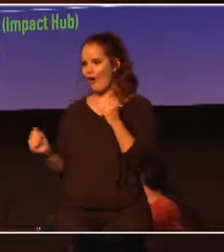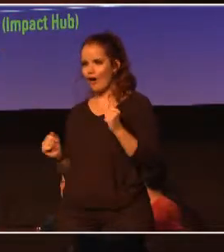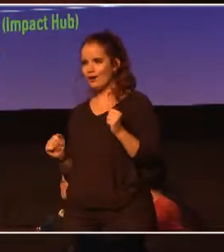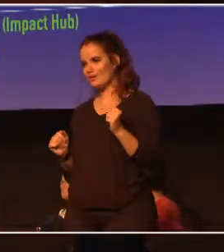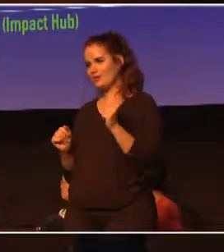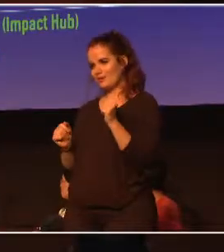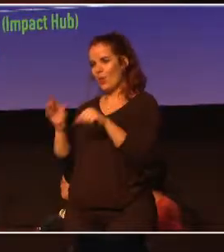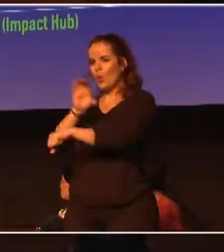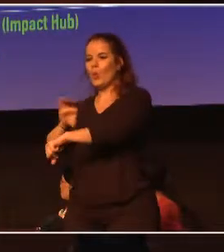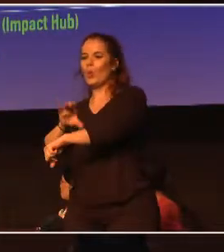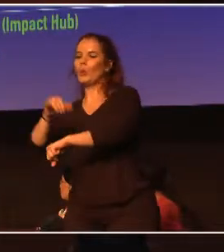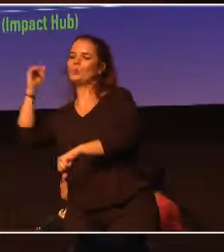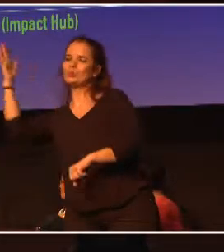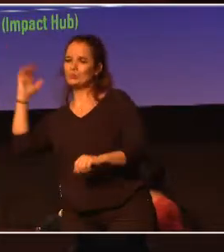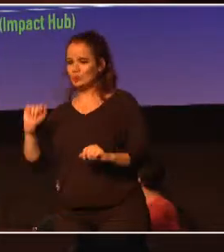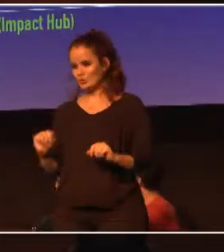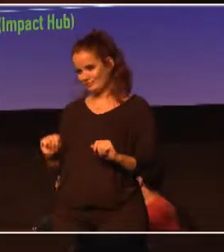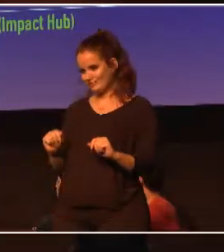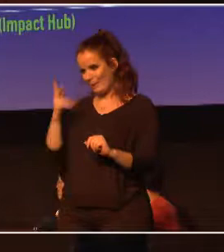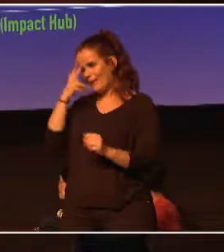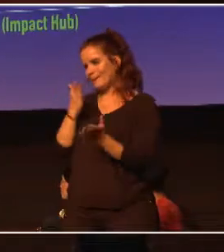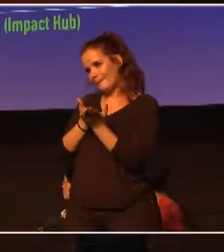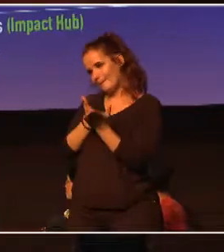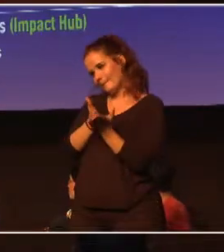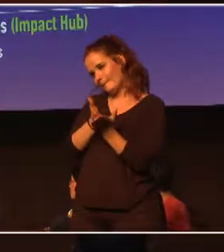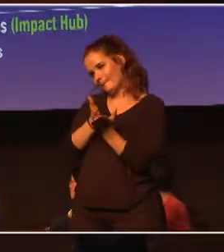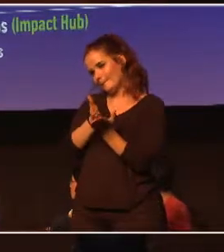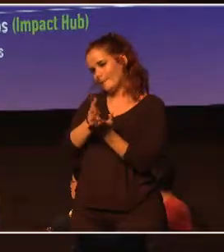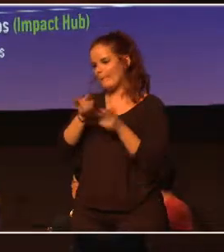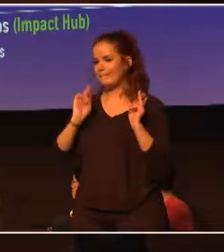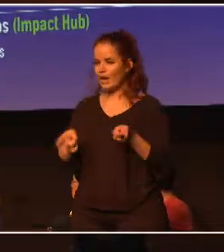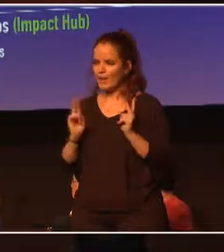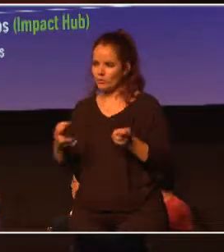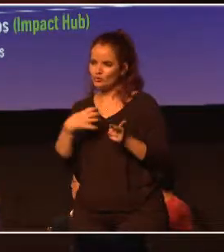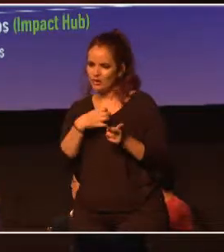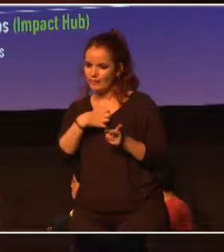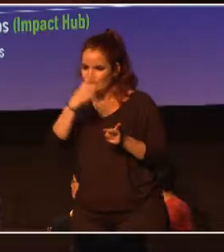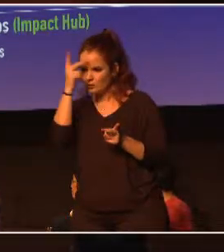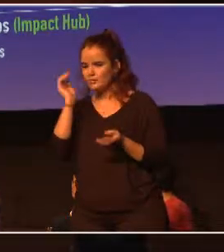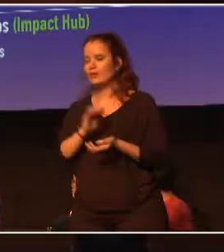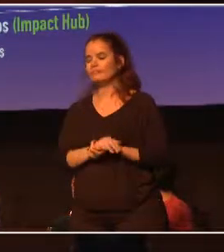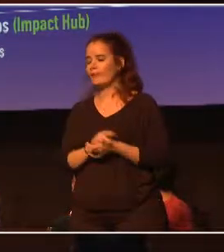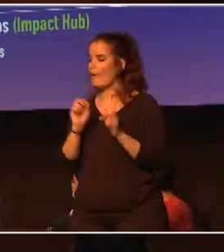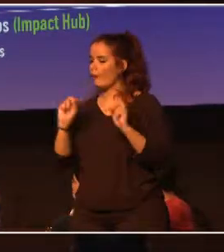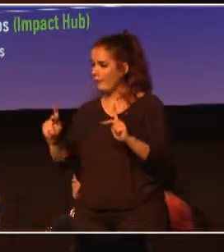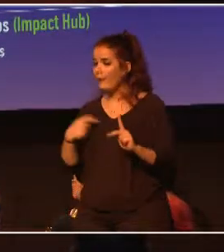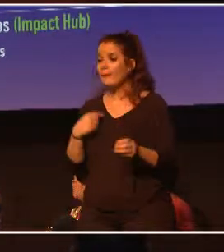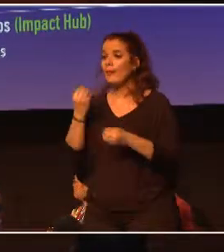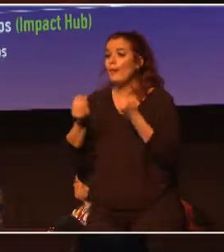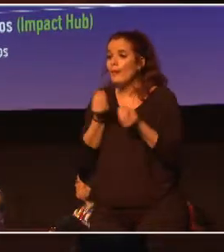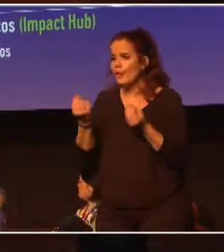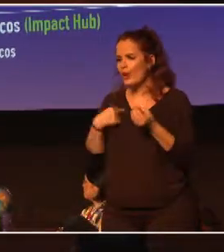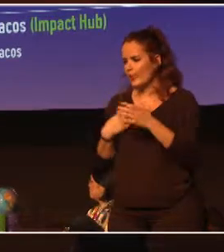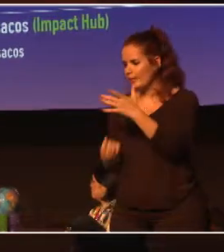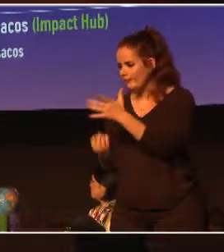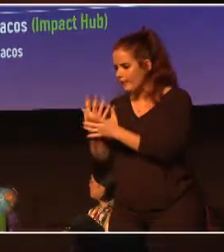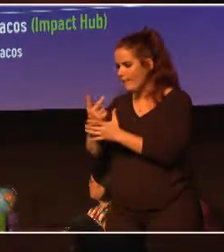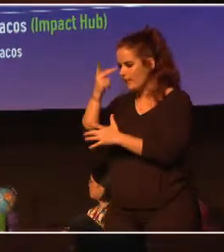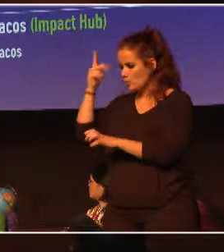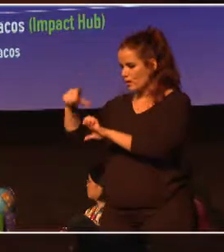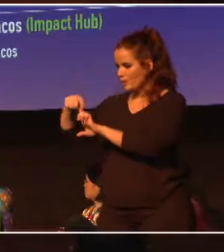da ISEC também. O mesmo script, né, daqueles mesmas pessoas. A gente começou a pensar como criar uma comunidade de